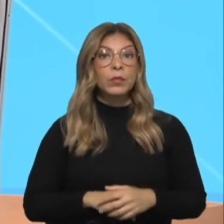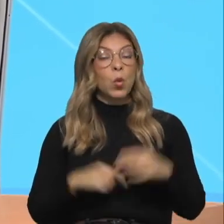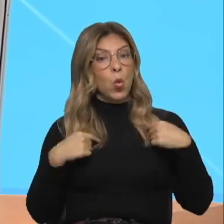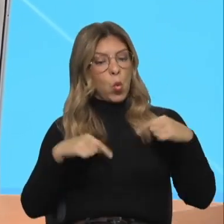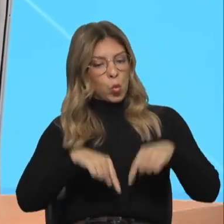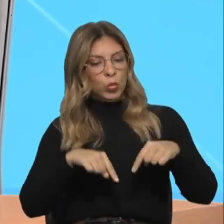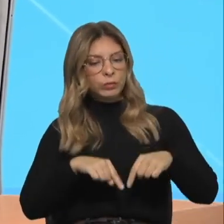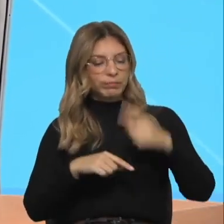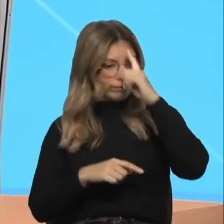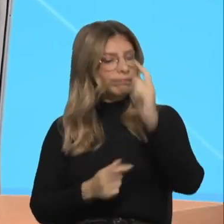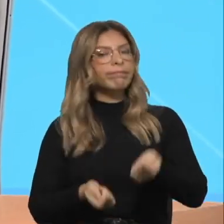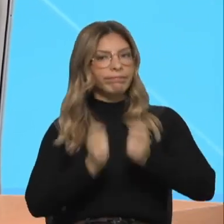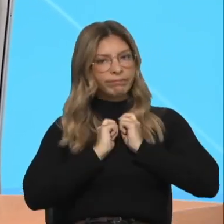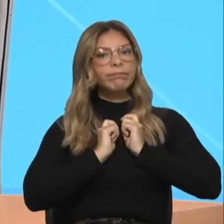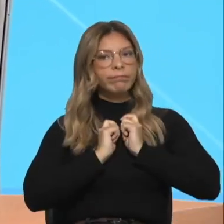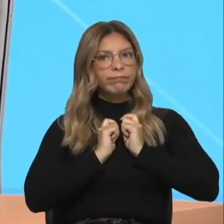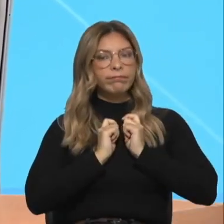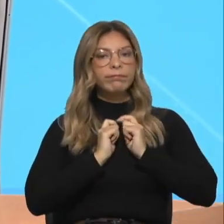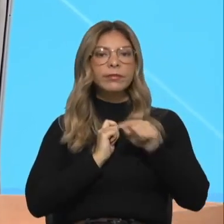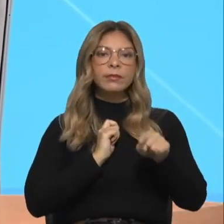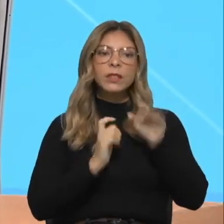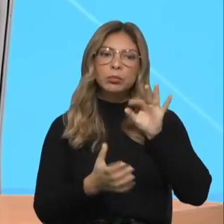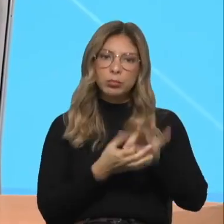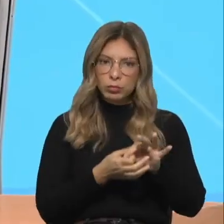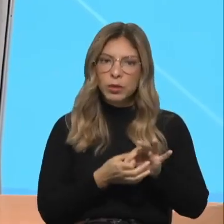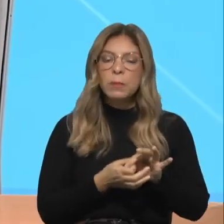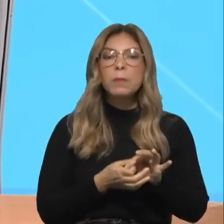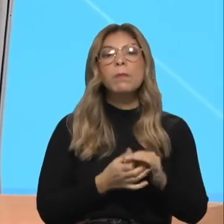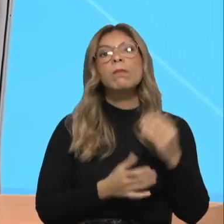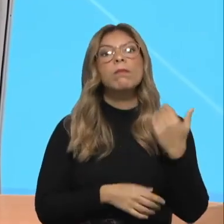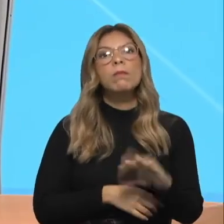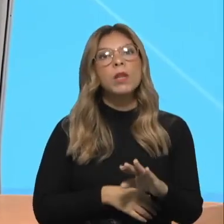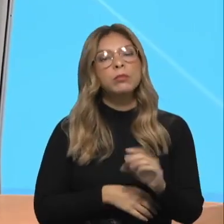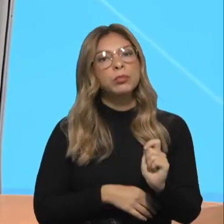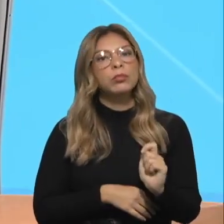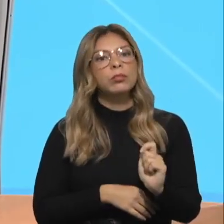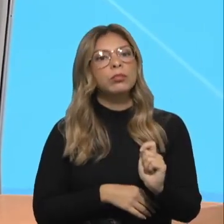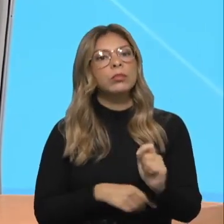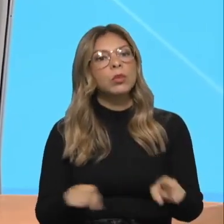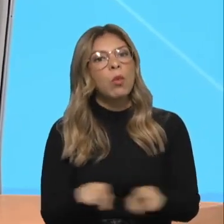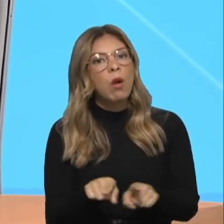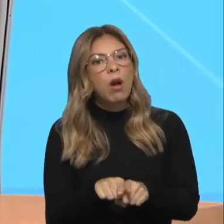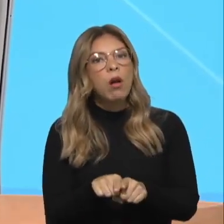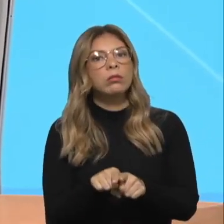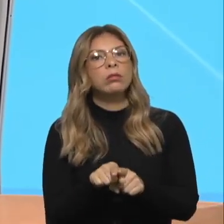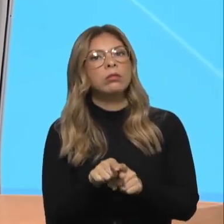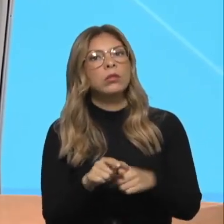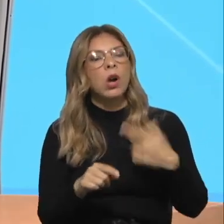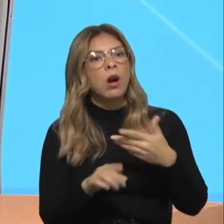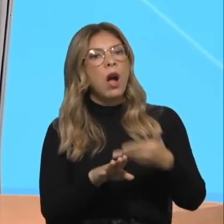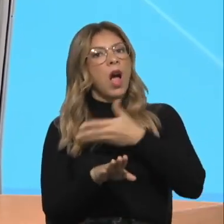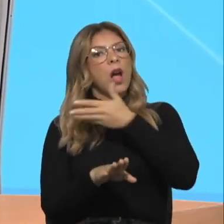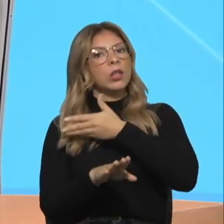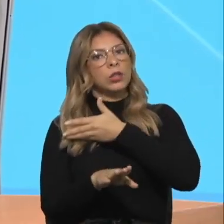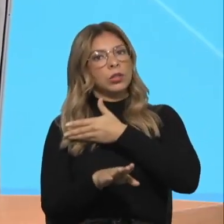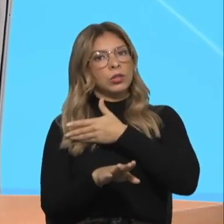cabe esse exercício de recriação, mais talvez até de reformas, porque reforma parece que ainda temos que recuperar formas anteriores. Certo.